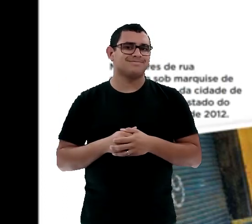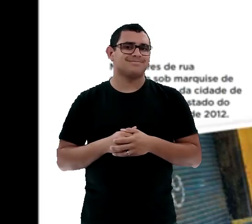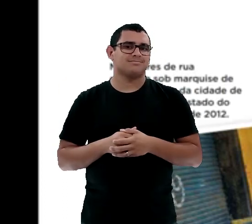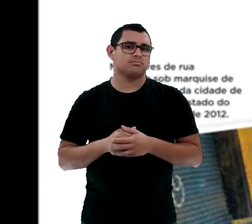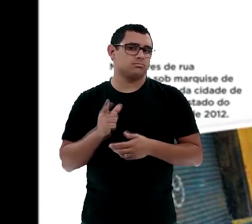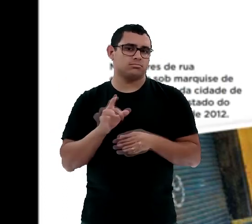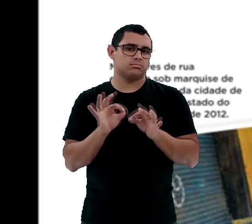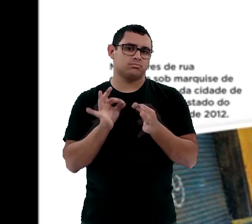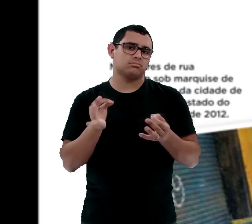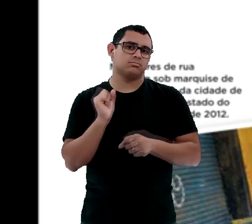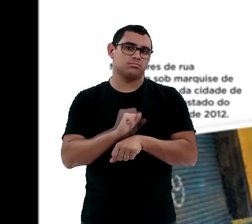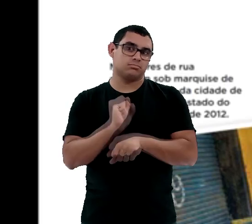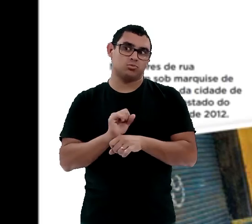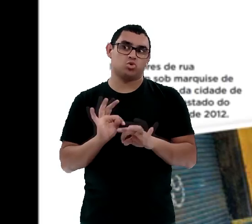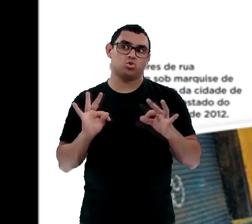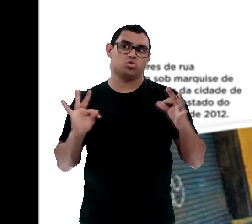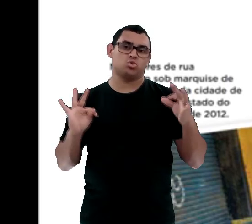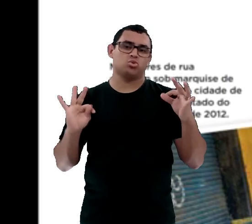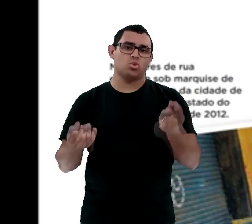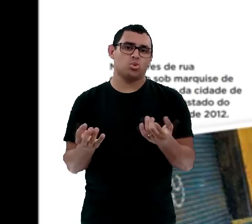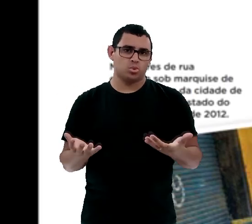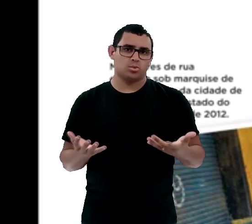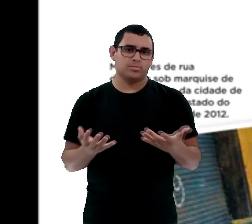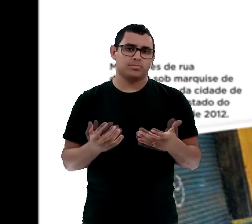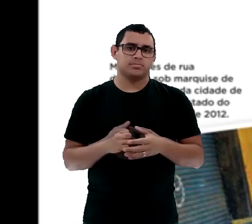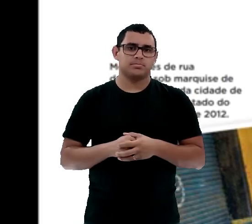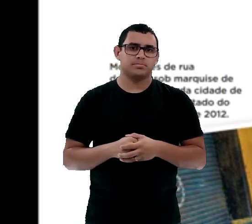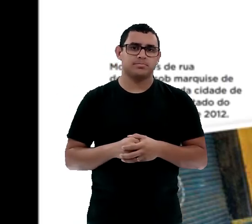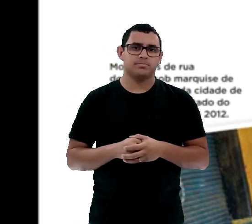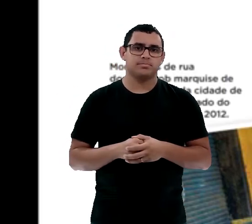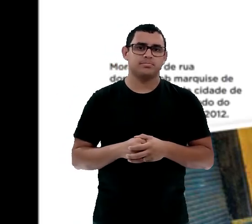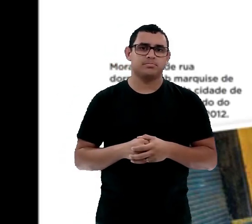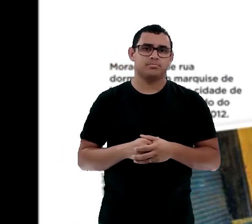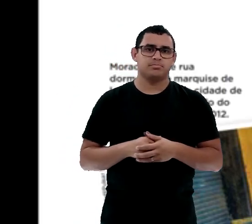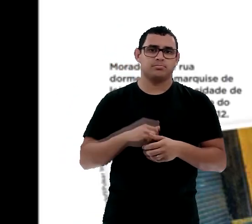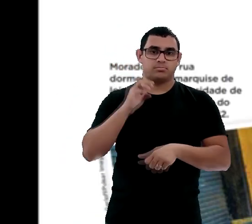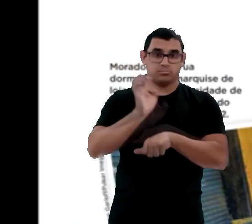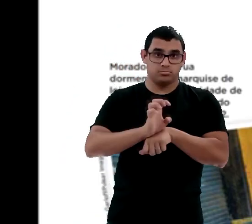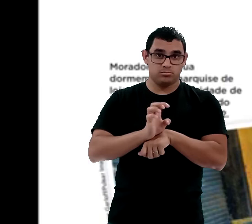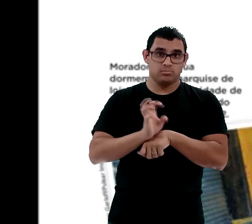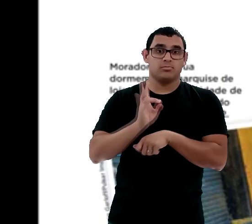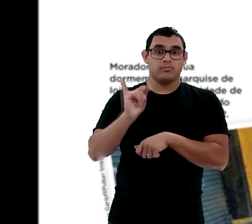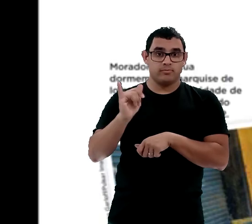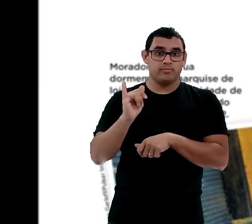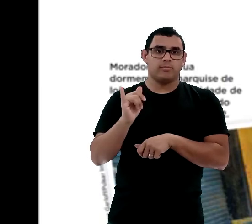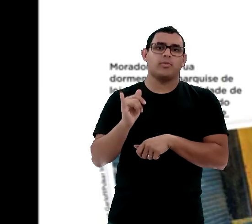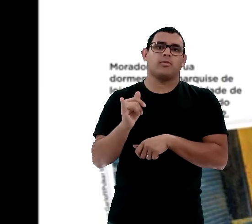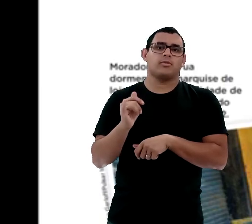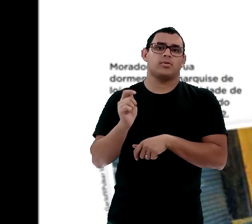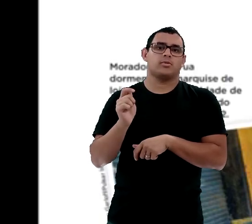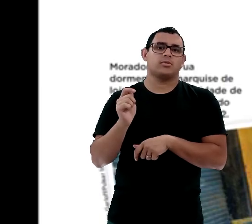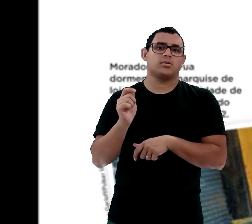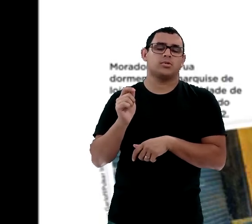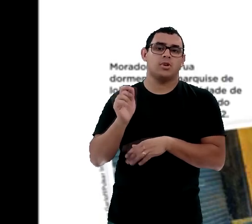trabalharem. O governo tem que fazer a reforma agrária para dividir a terra para o produtor rural, realmente de produtor